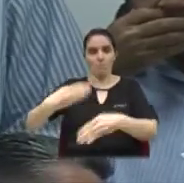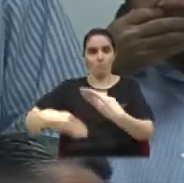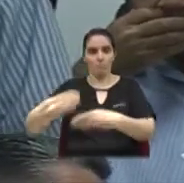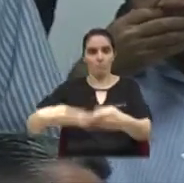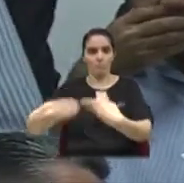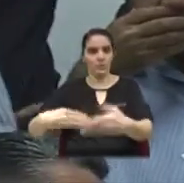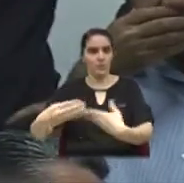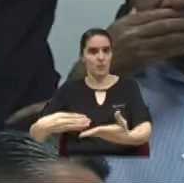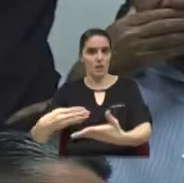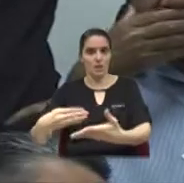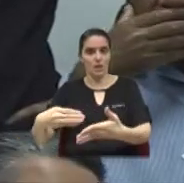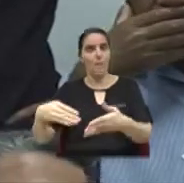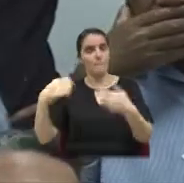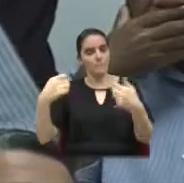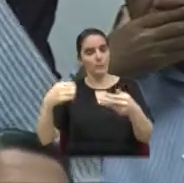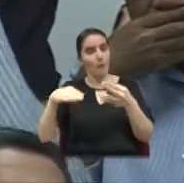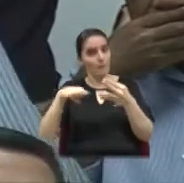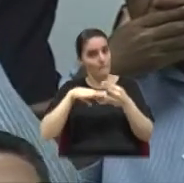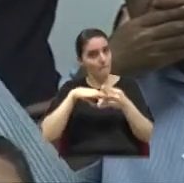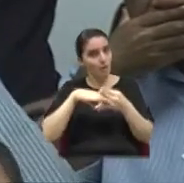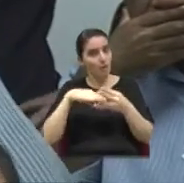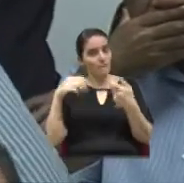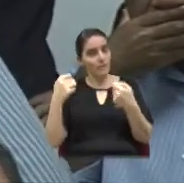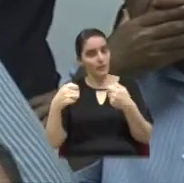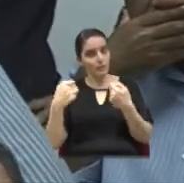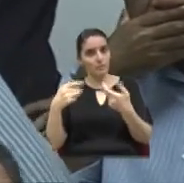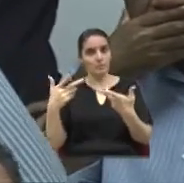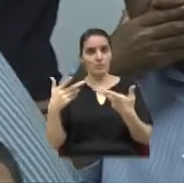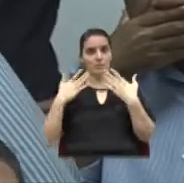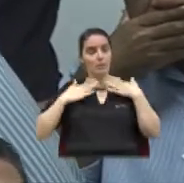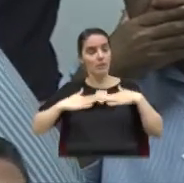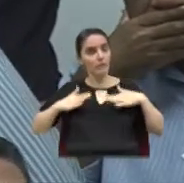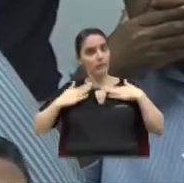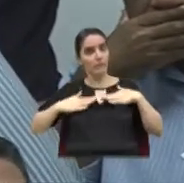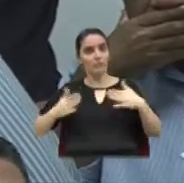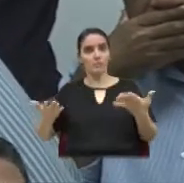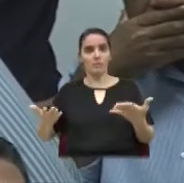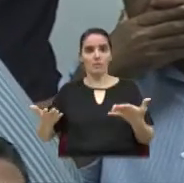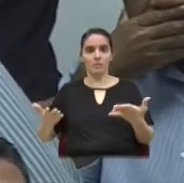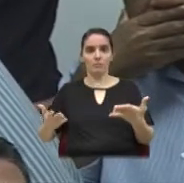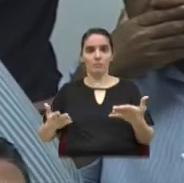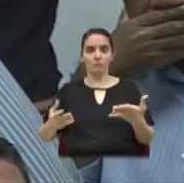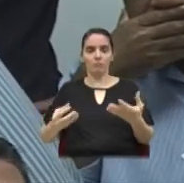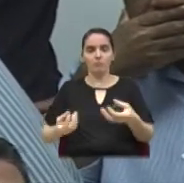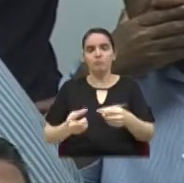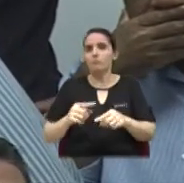Mas, enfim, né, a gente ouve, mas não dá mais para ficar ouvindo coisas que